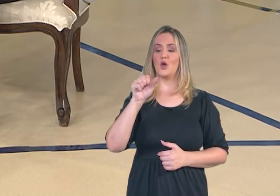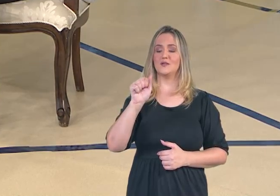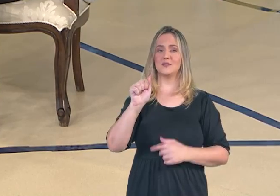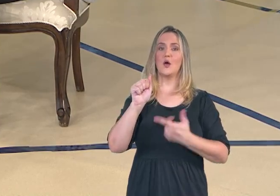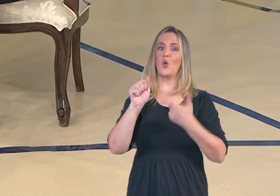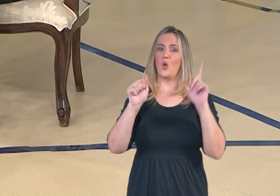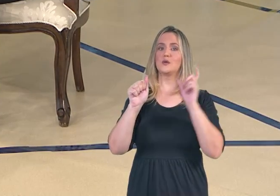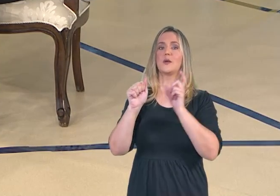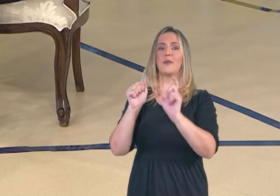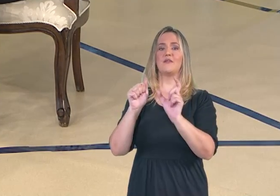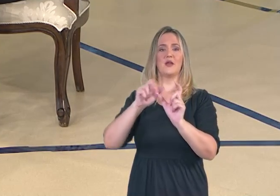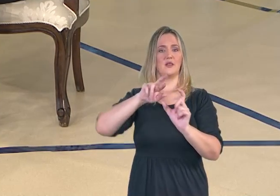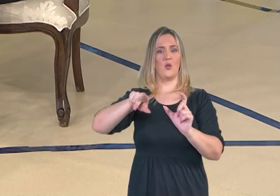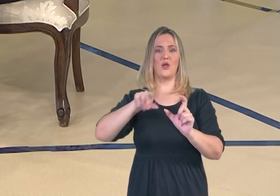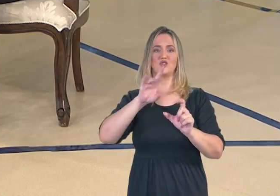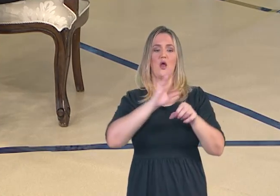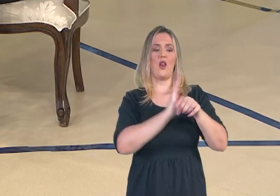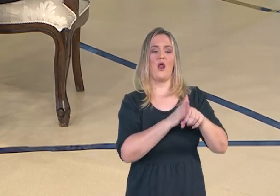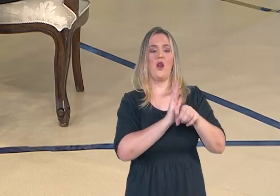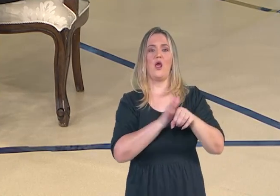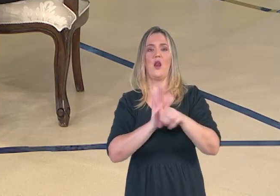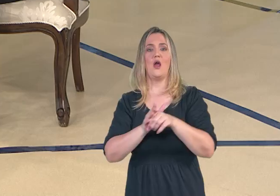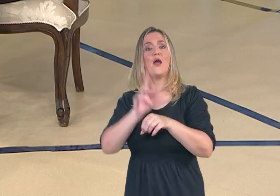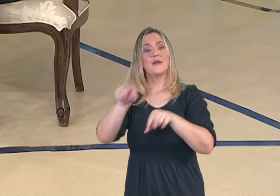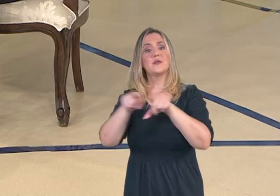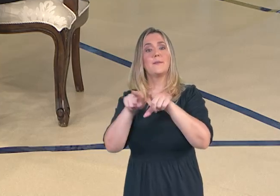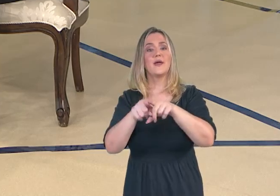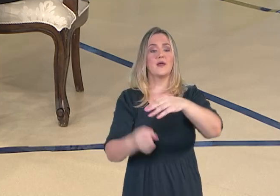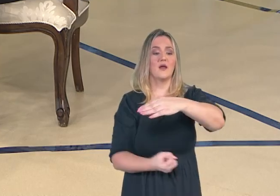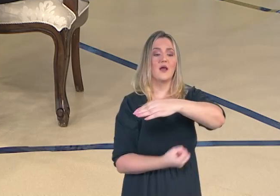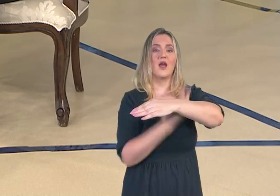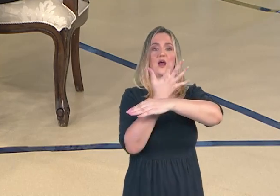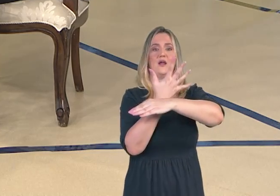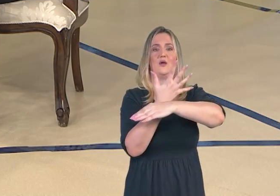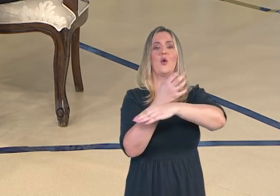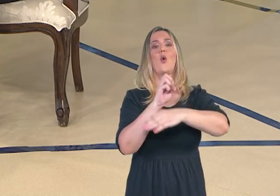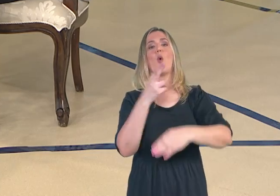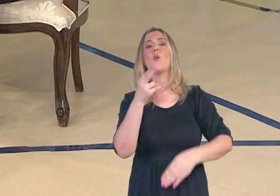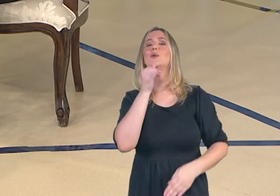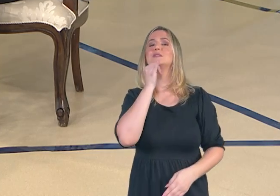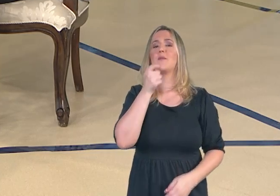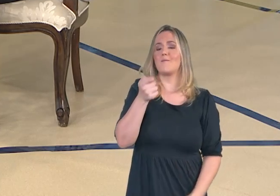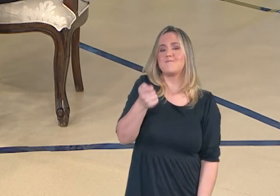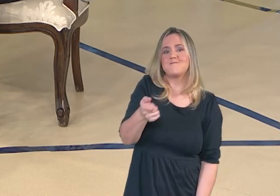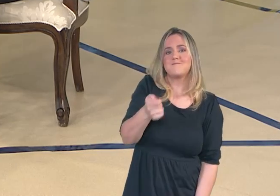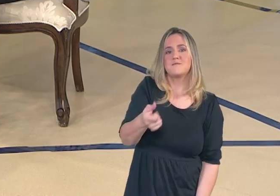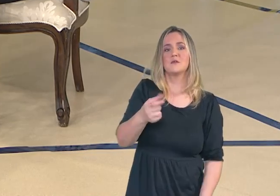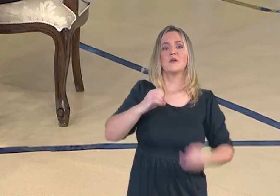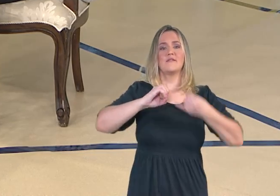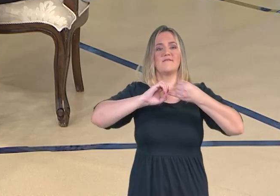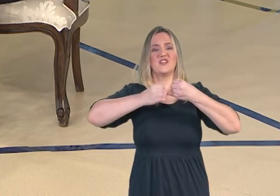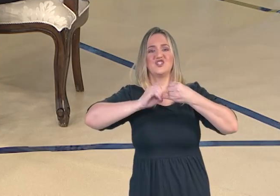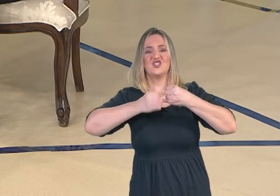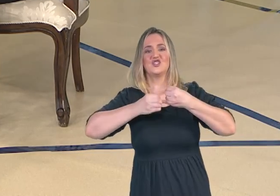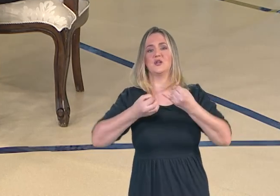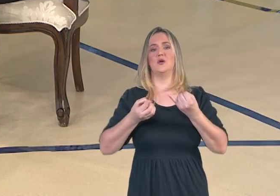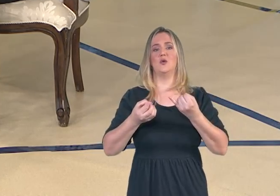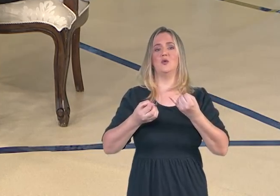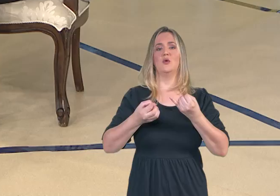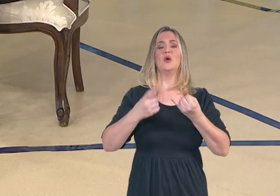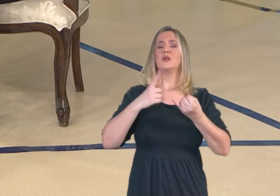pensar no primeiro momento, não são os legumes, mas sim os grãos produzidos em vagens, como feijão,